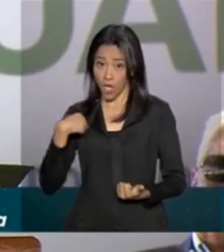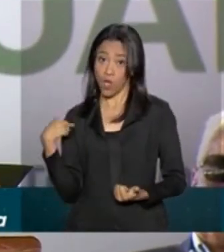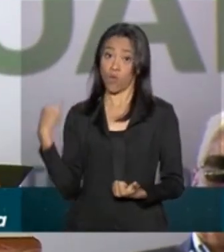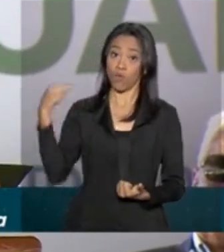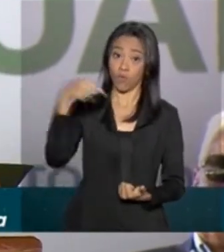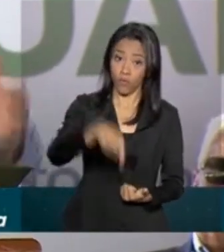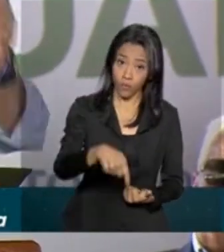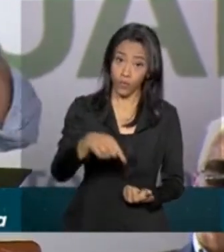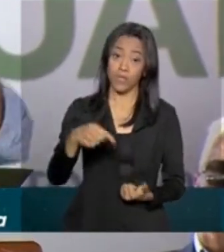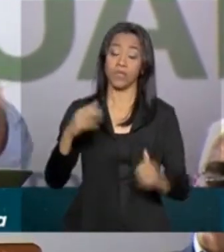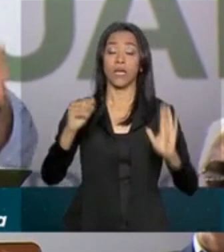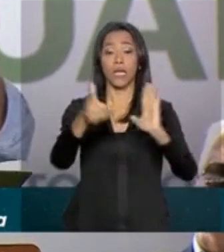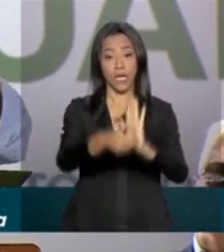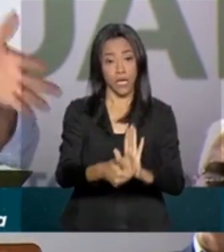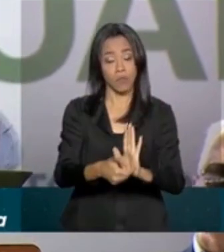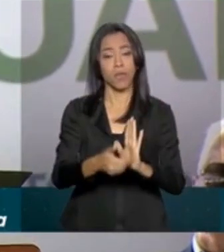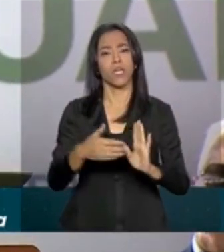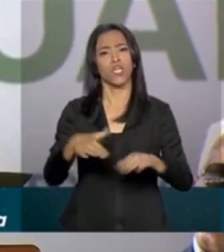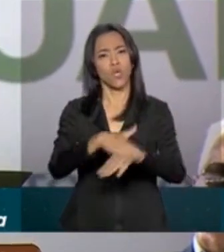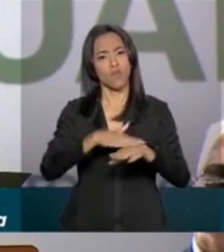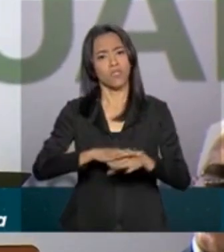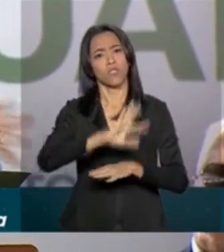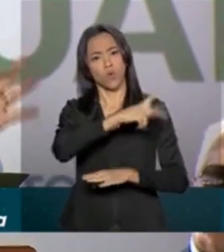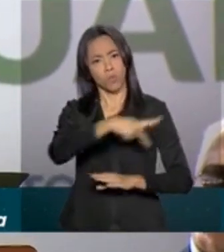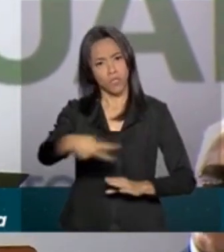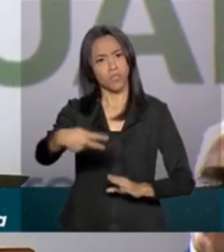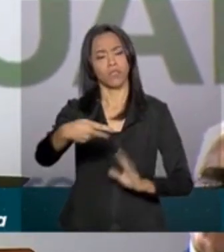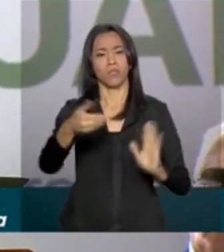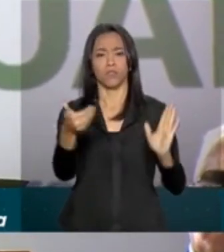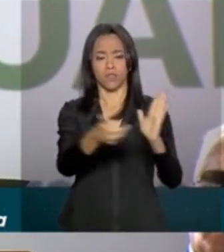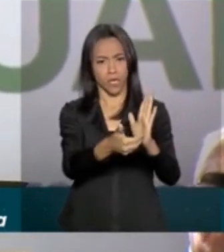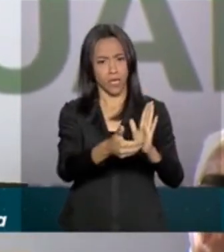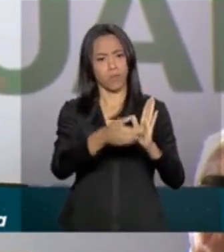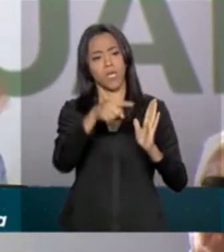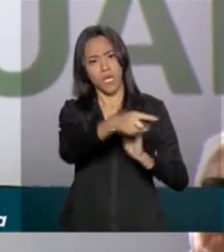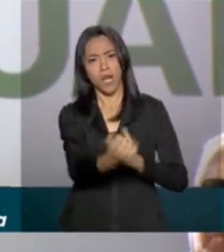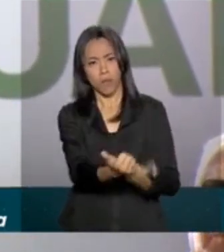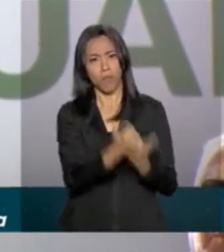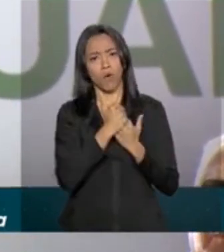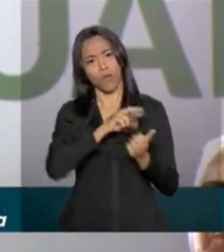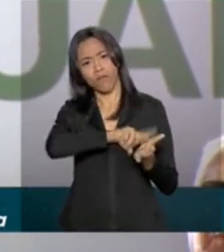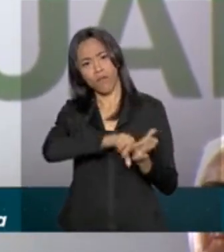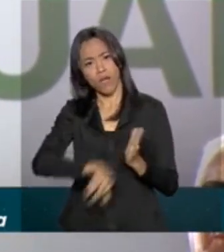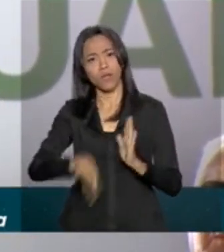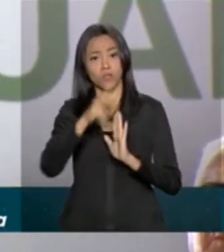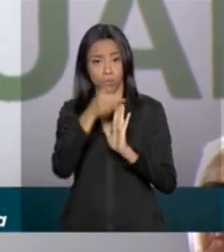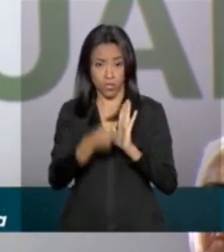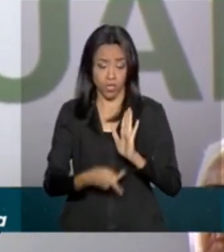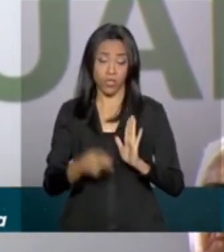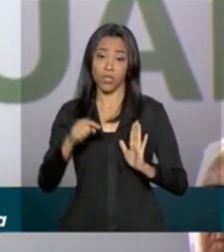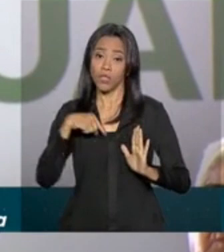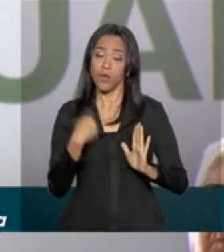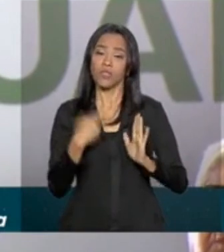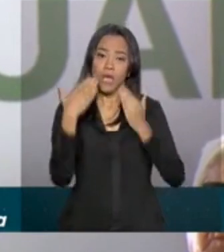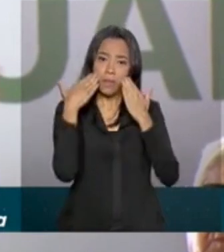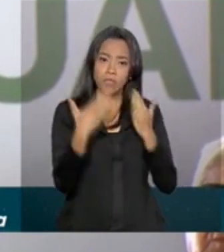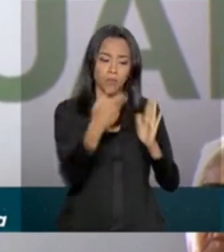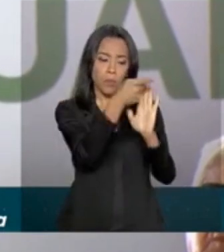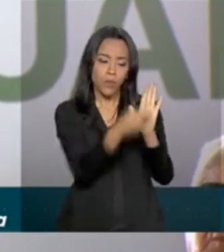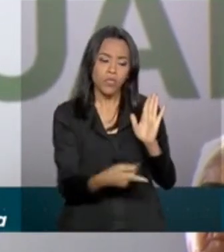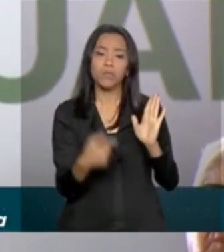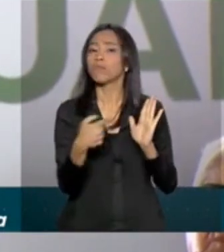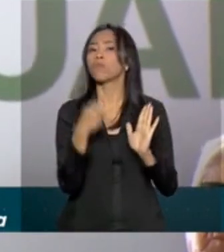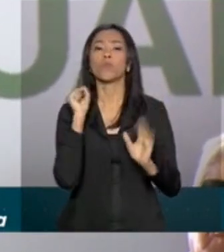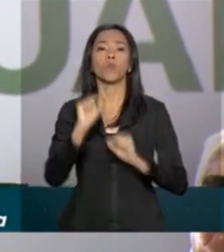com o presidente Rodrigo Maia, o nosso aliado, em vários projetos. Apresentamos um projeto para fazer com que a